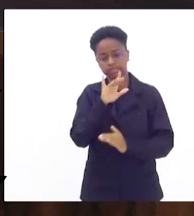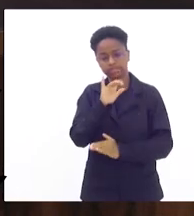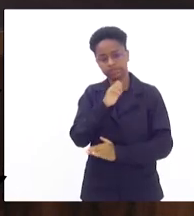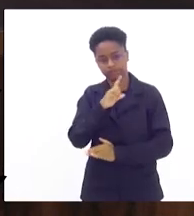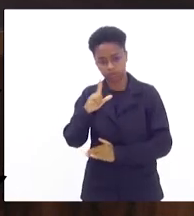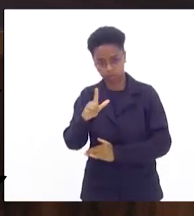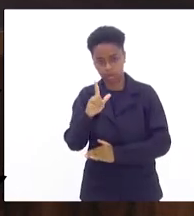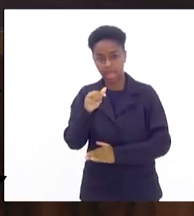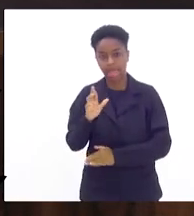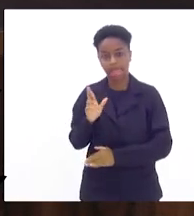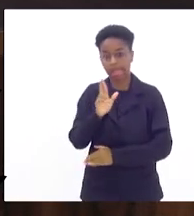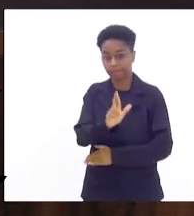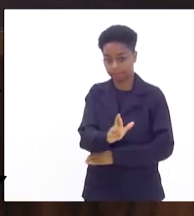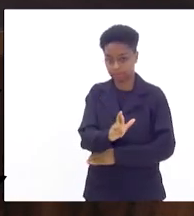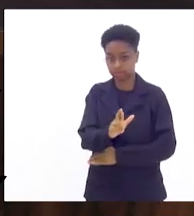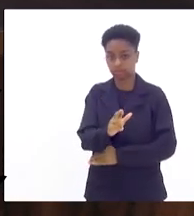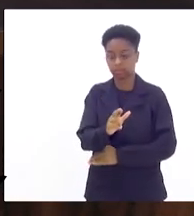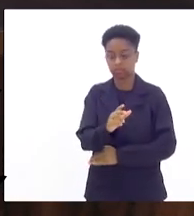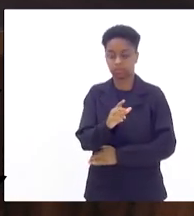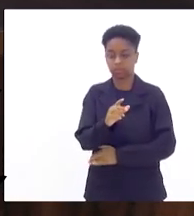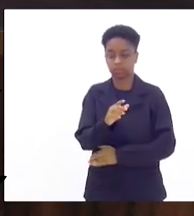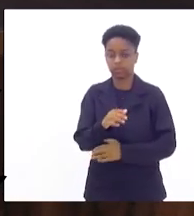quem representa, por delegação,